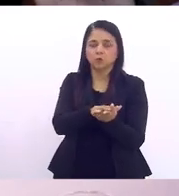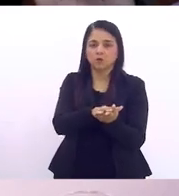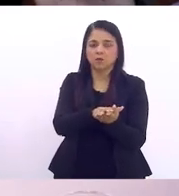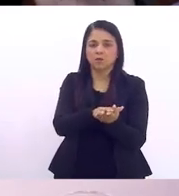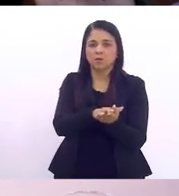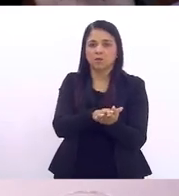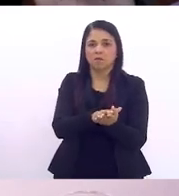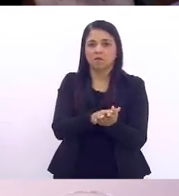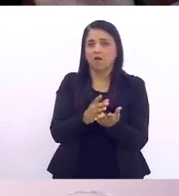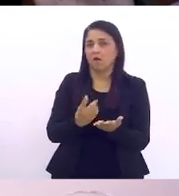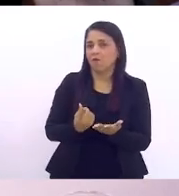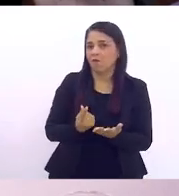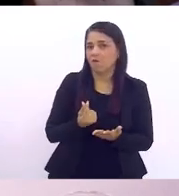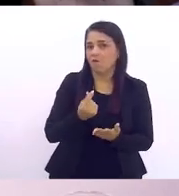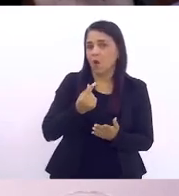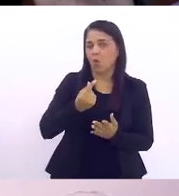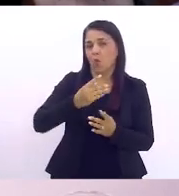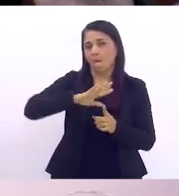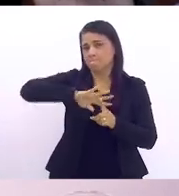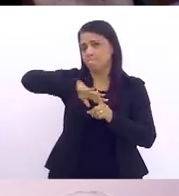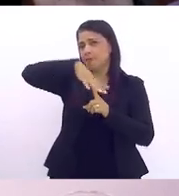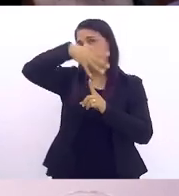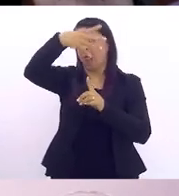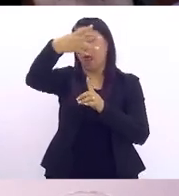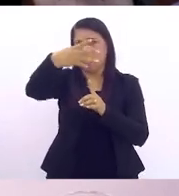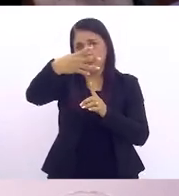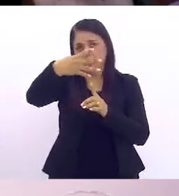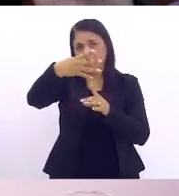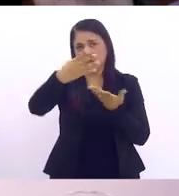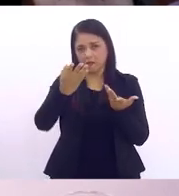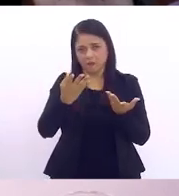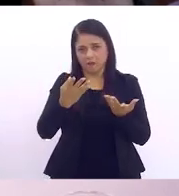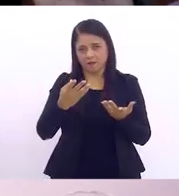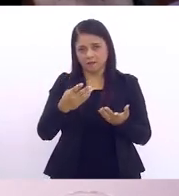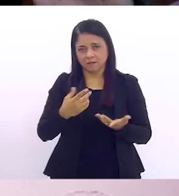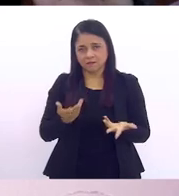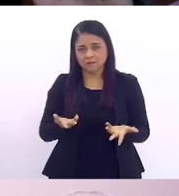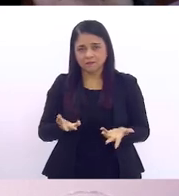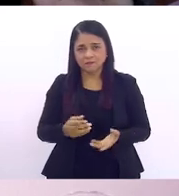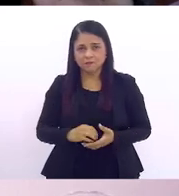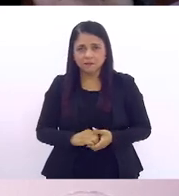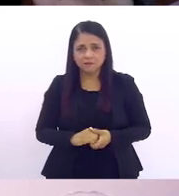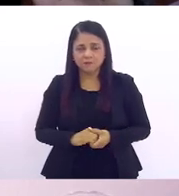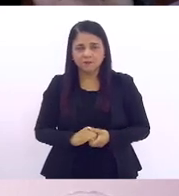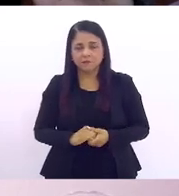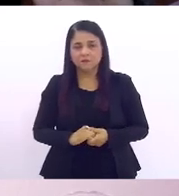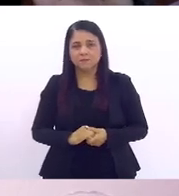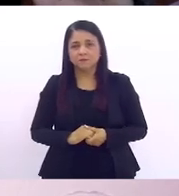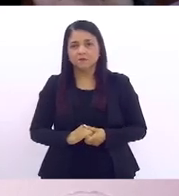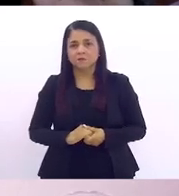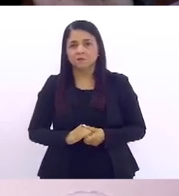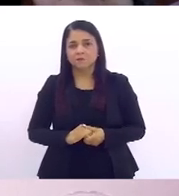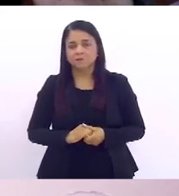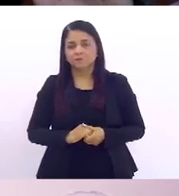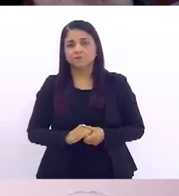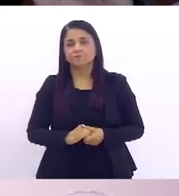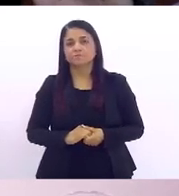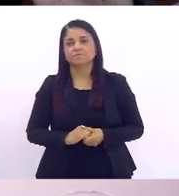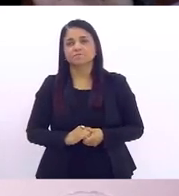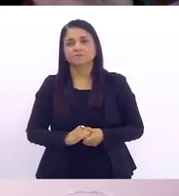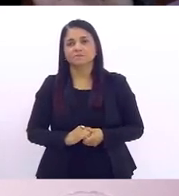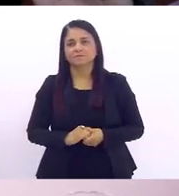valor muitas vezes superior àquele do do pagamento então